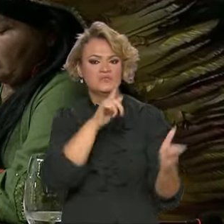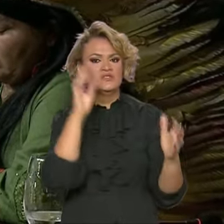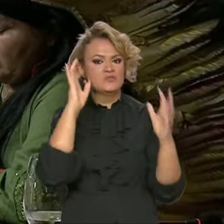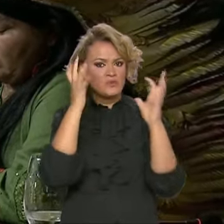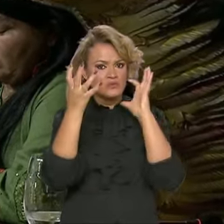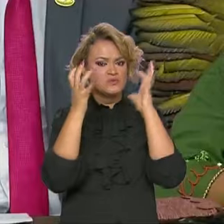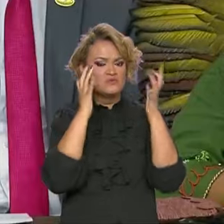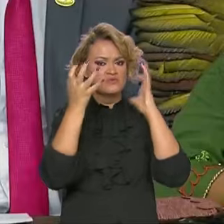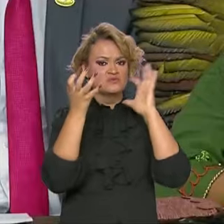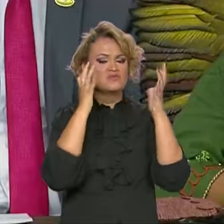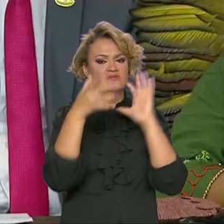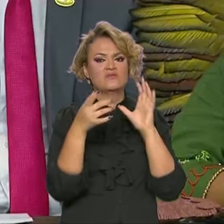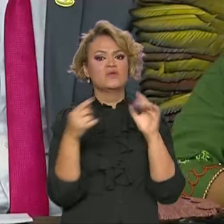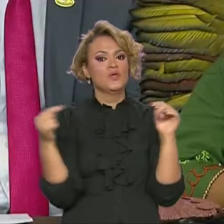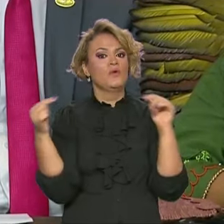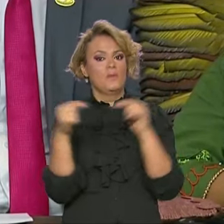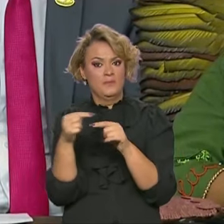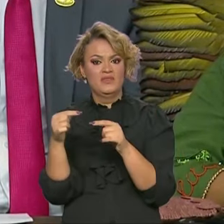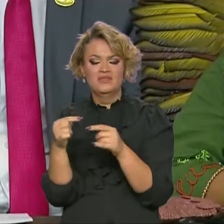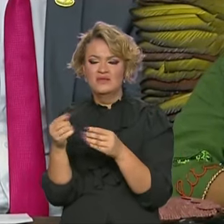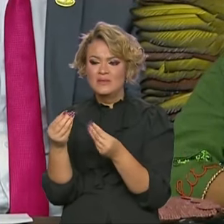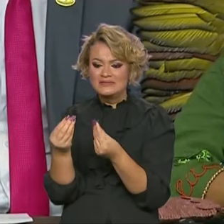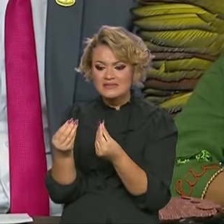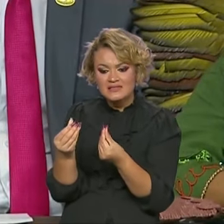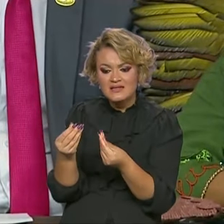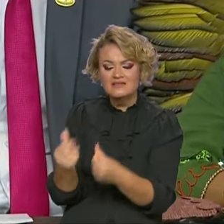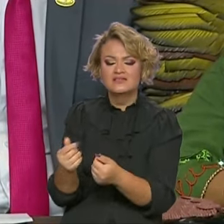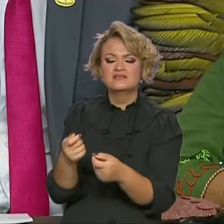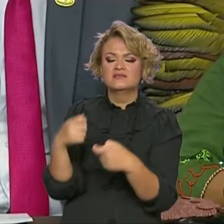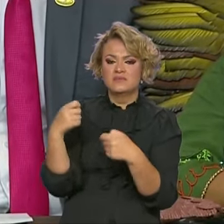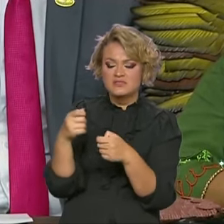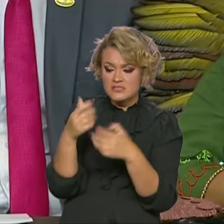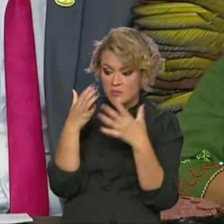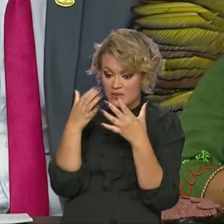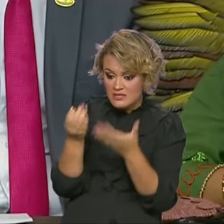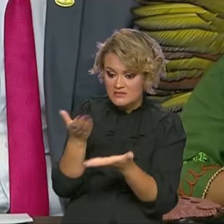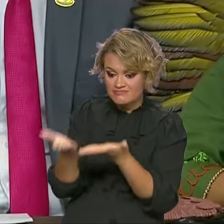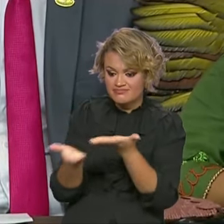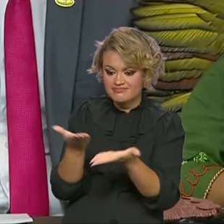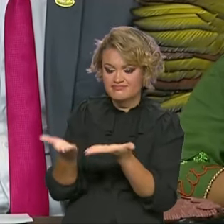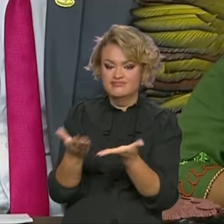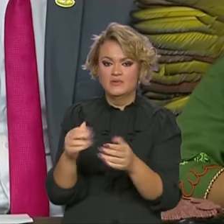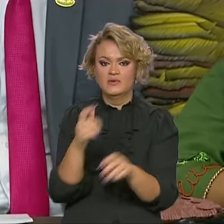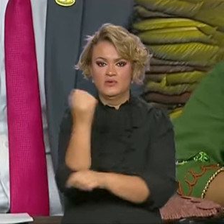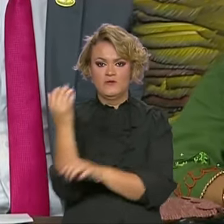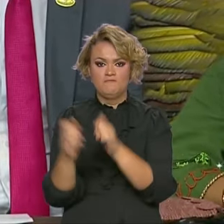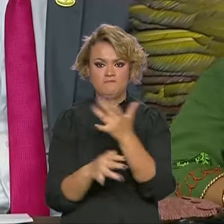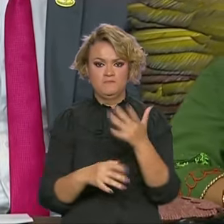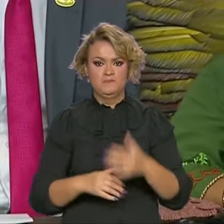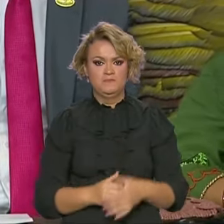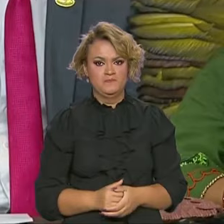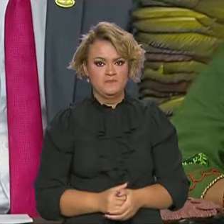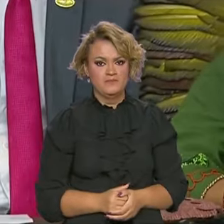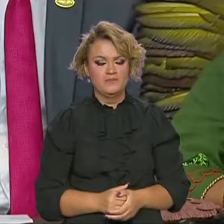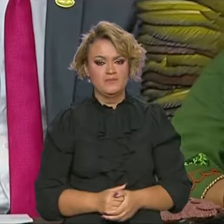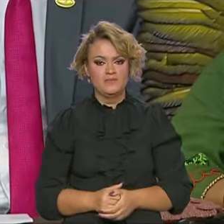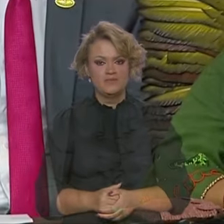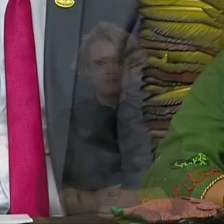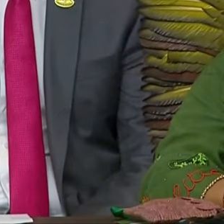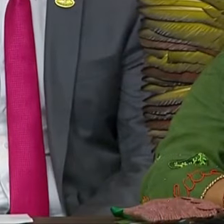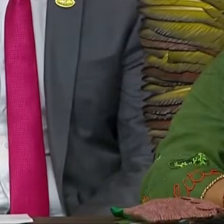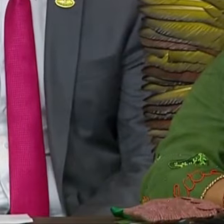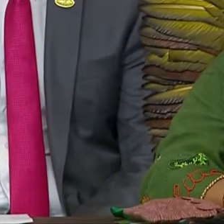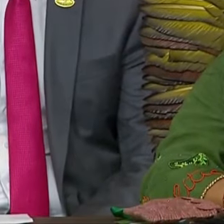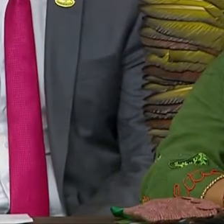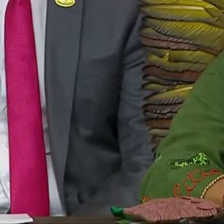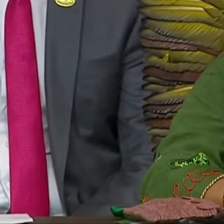soluções sintonizadas com a delicadeza exigida pela natureza. Temos que coibir a